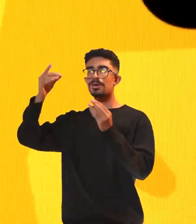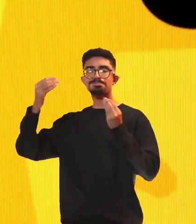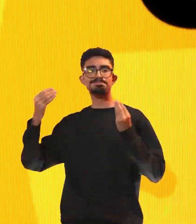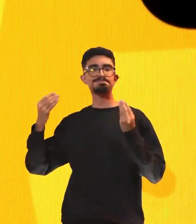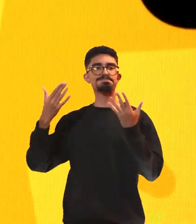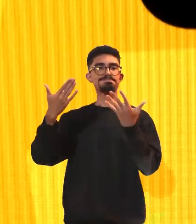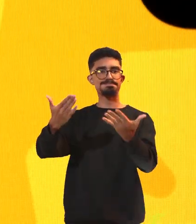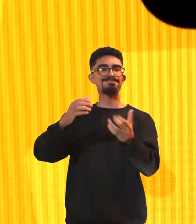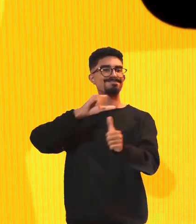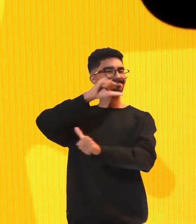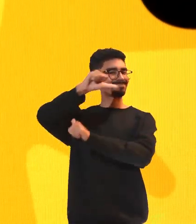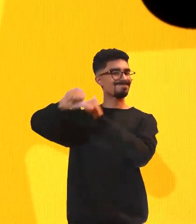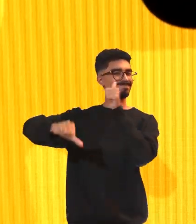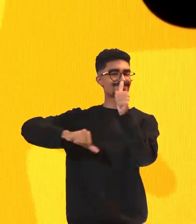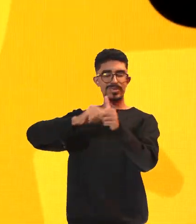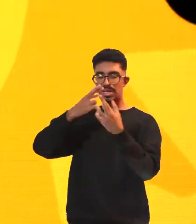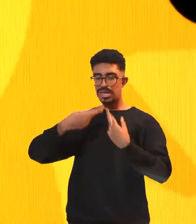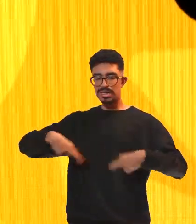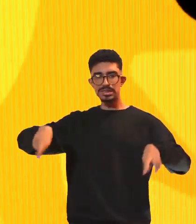na sua vida, amém?